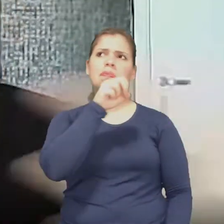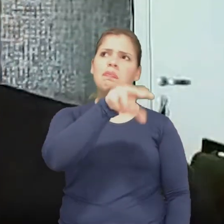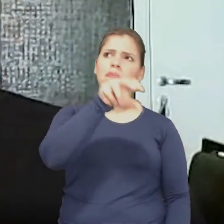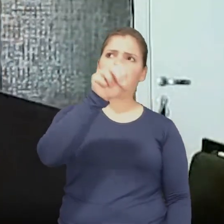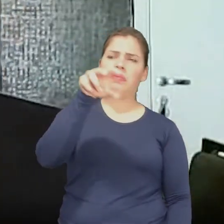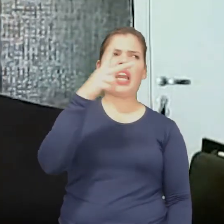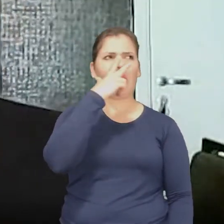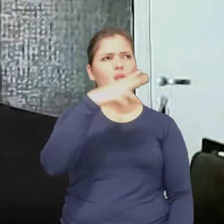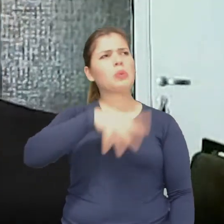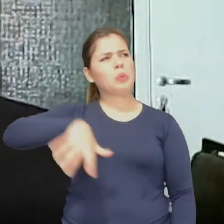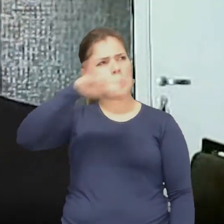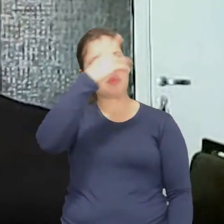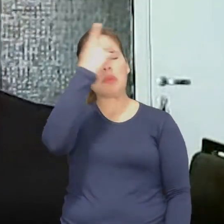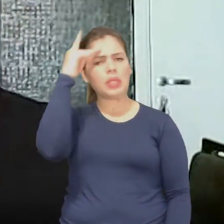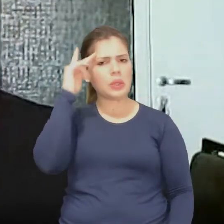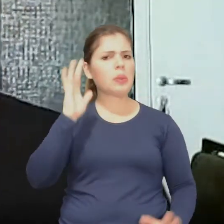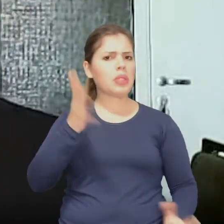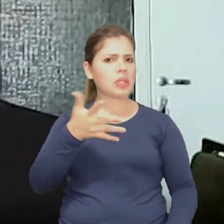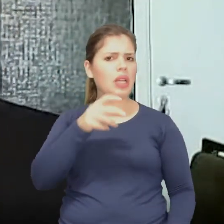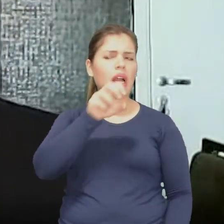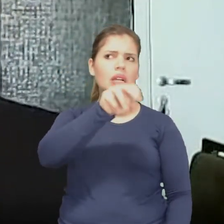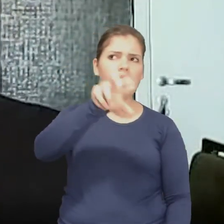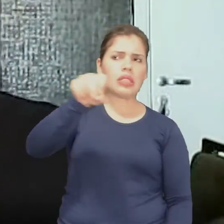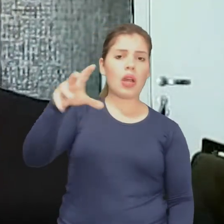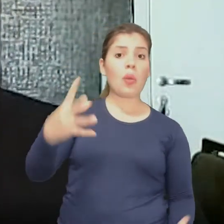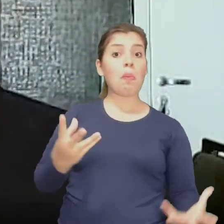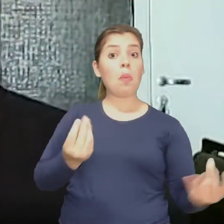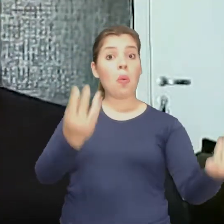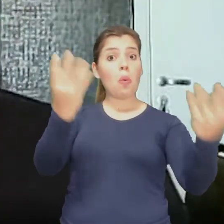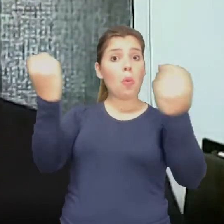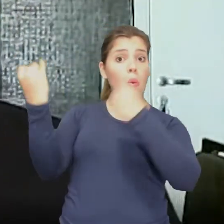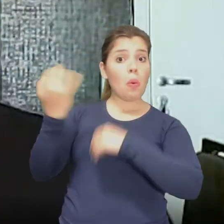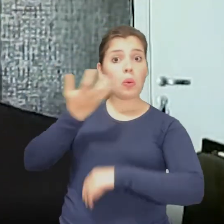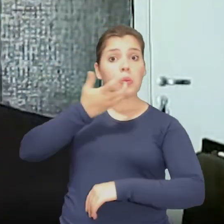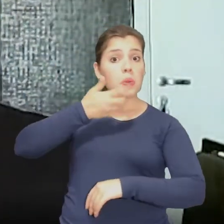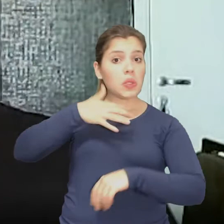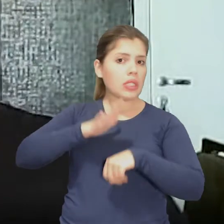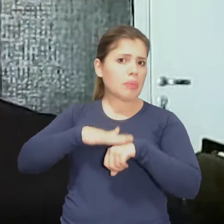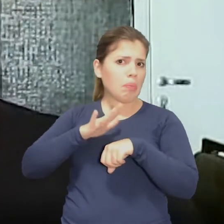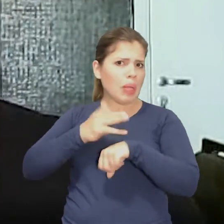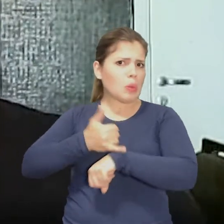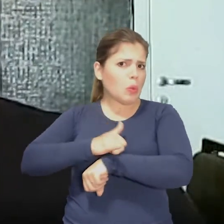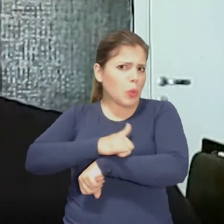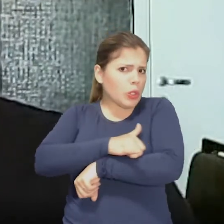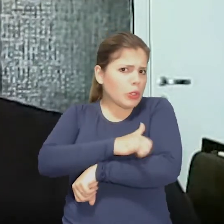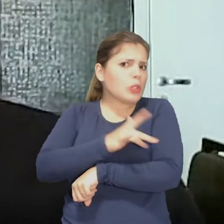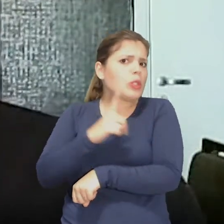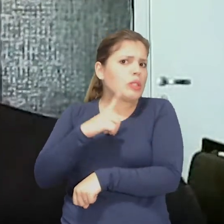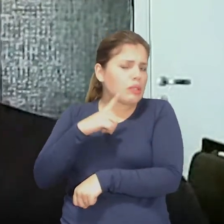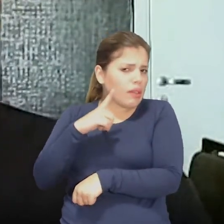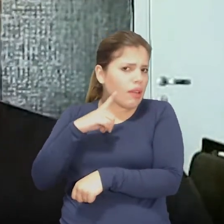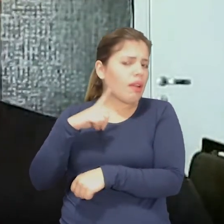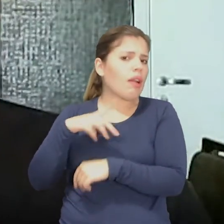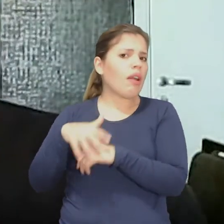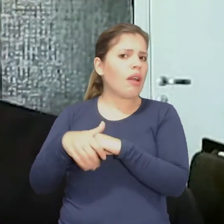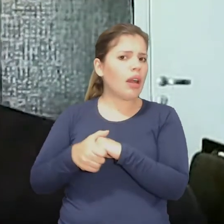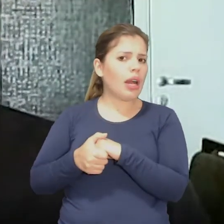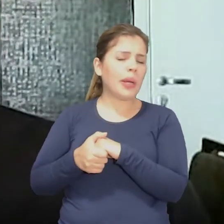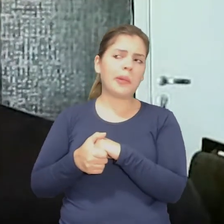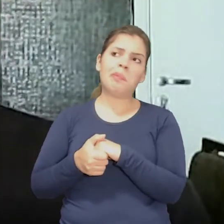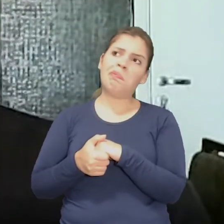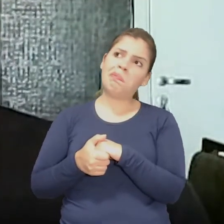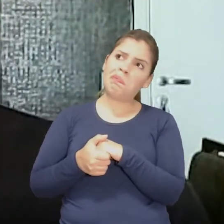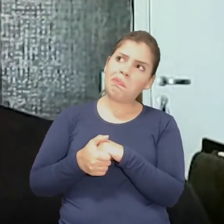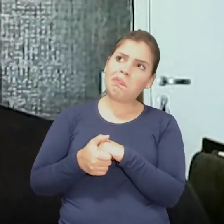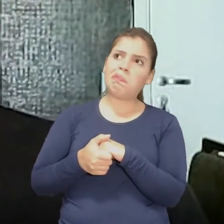Acho que todas as pessoas têm visto ultimamente muitas crianças realmente assim mais gordinhos, vamos dizer assim,